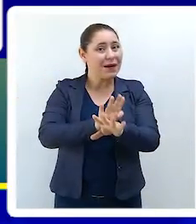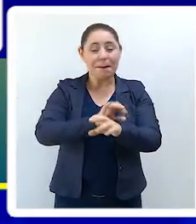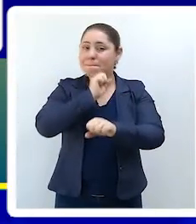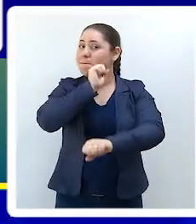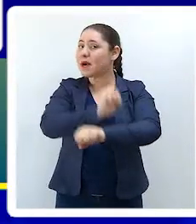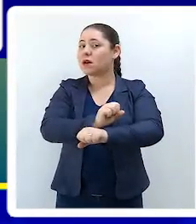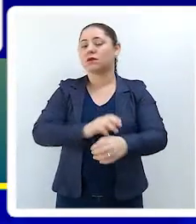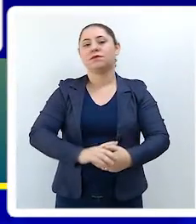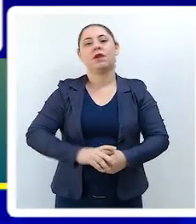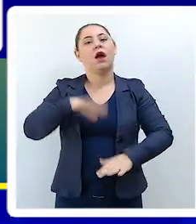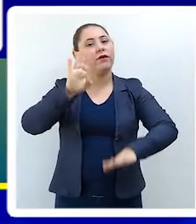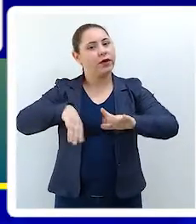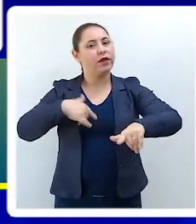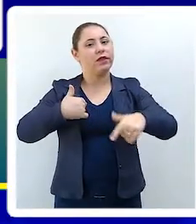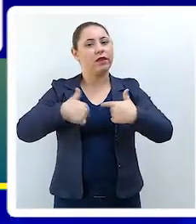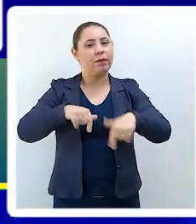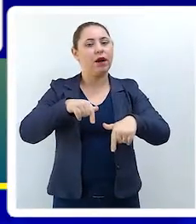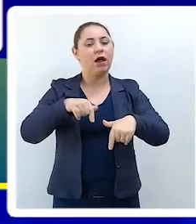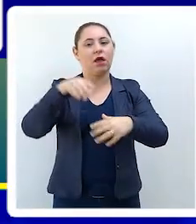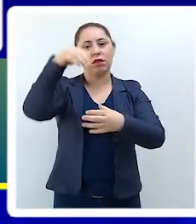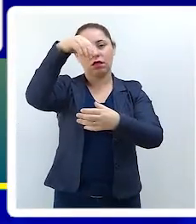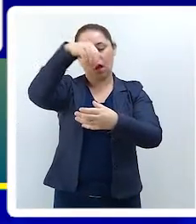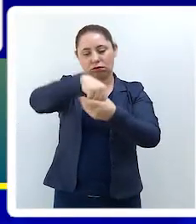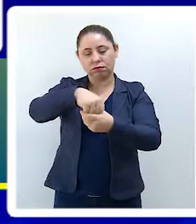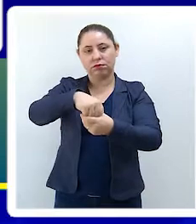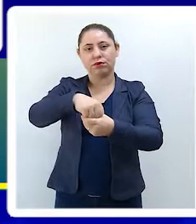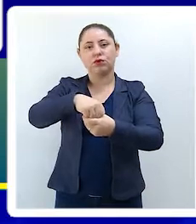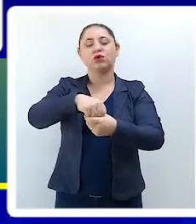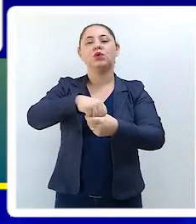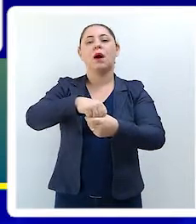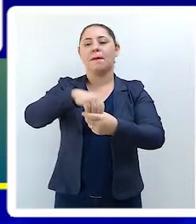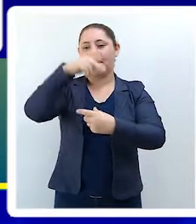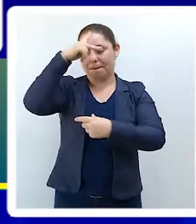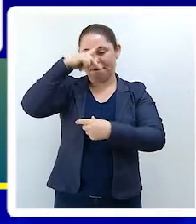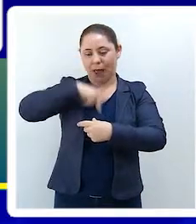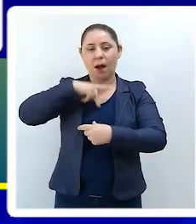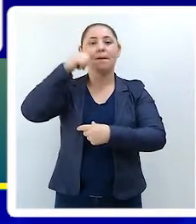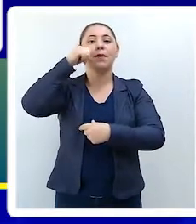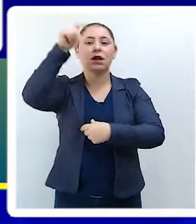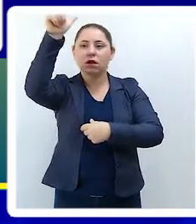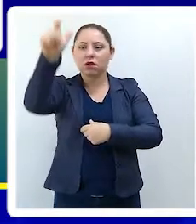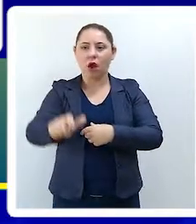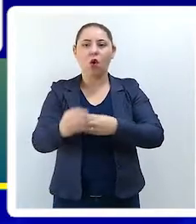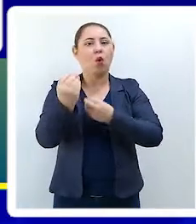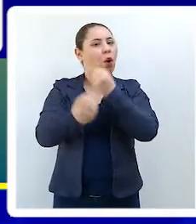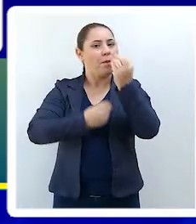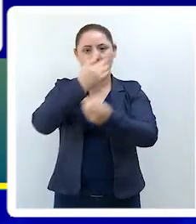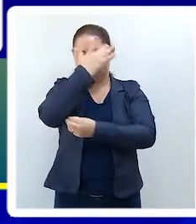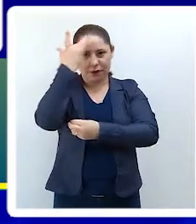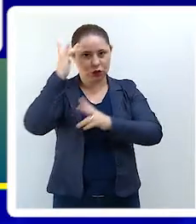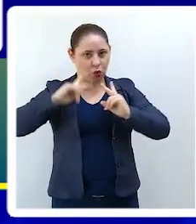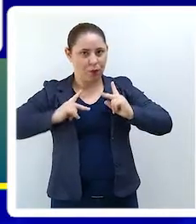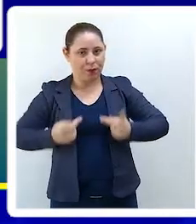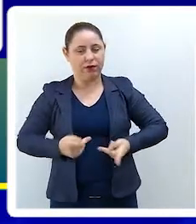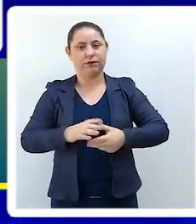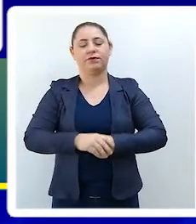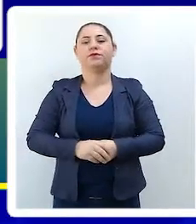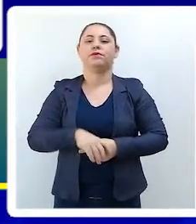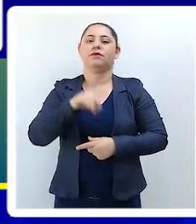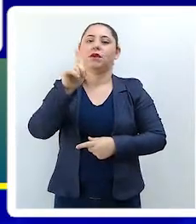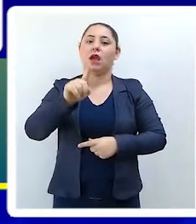Isso, muitas vezes, tem que ser trabalhado na própria pessoa, na mulher como indivíduo. E